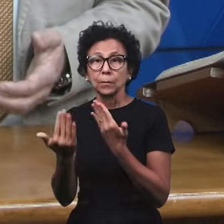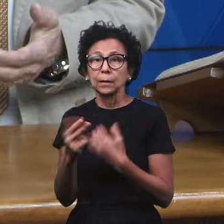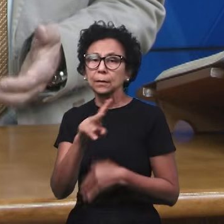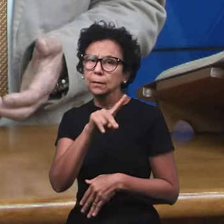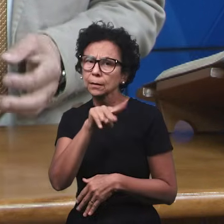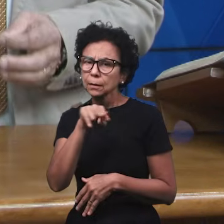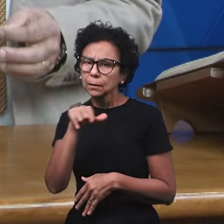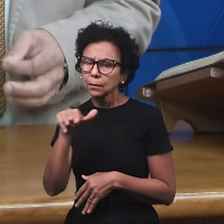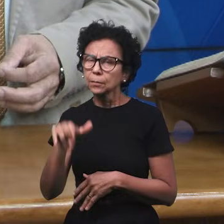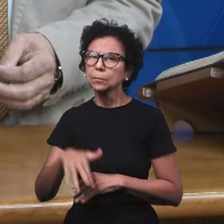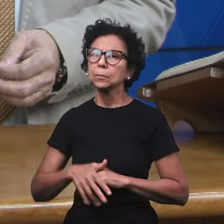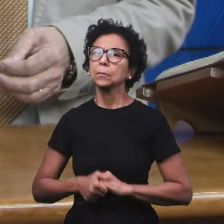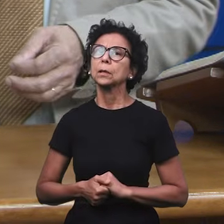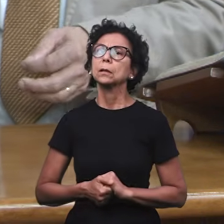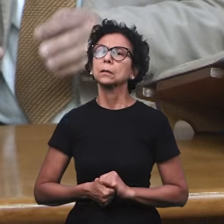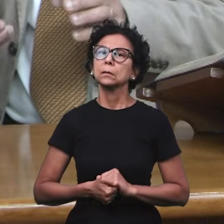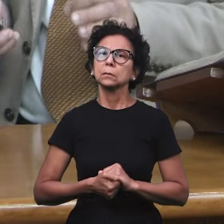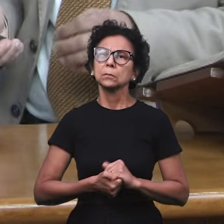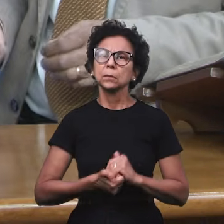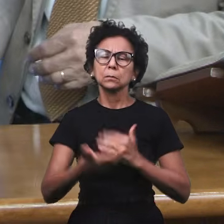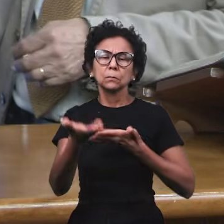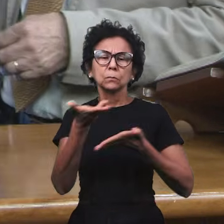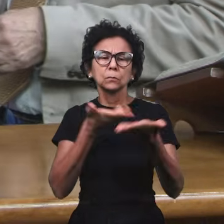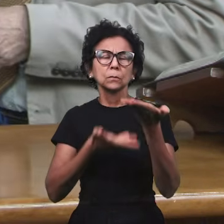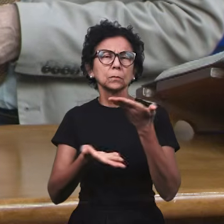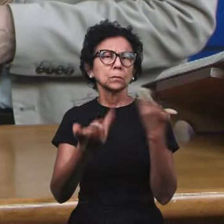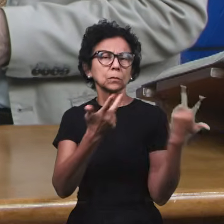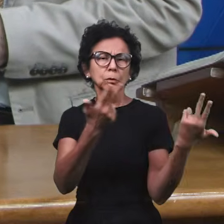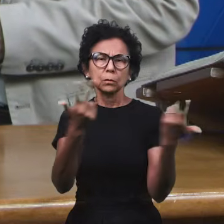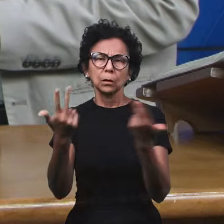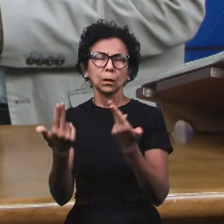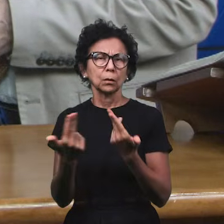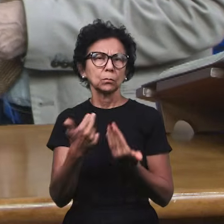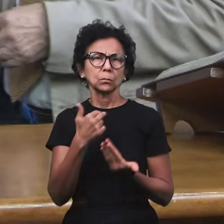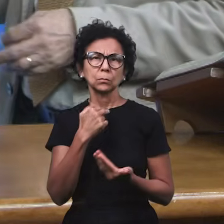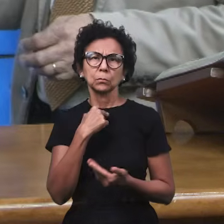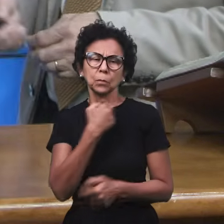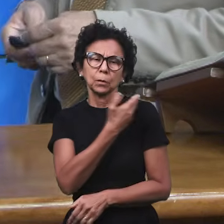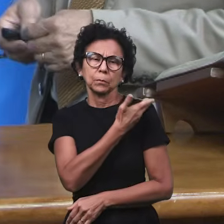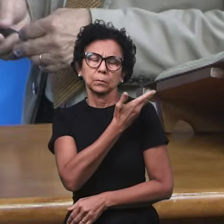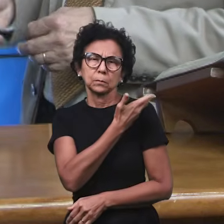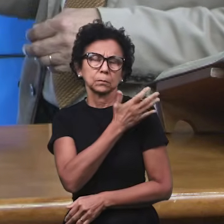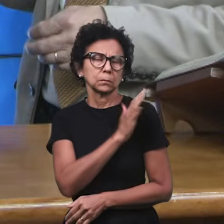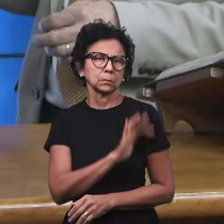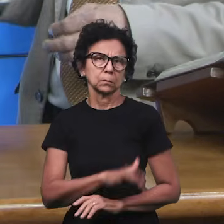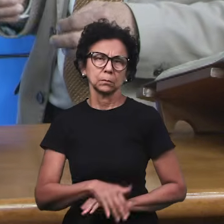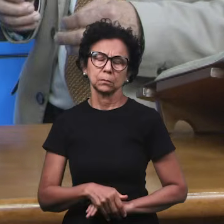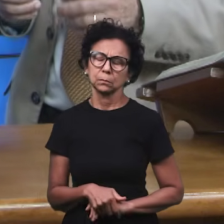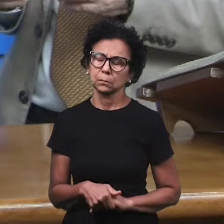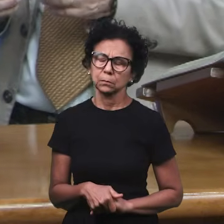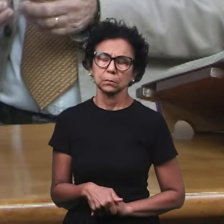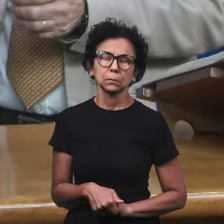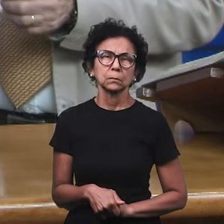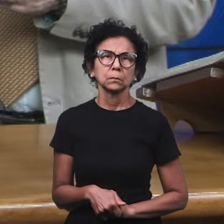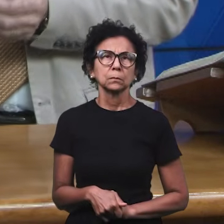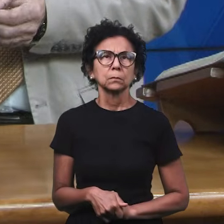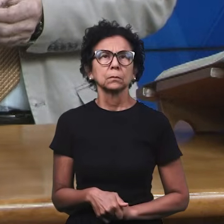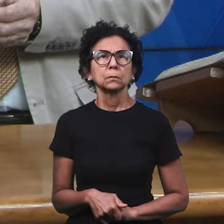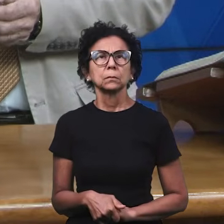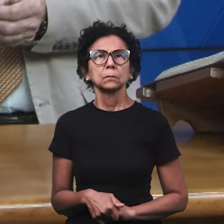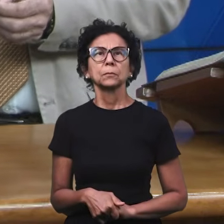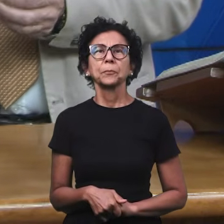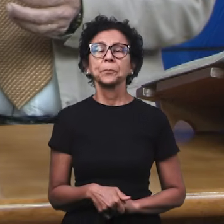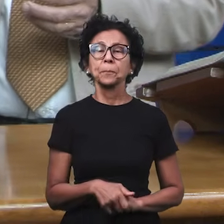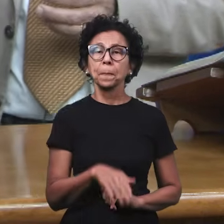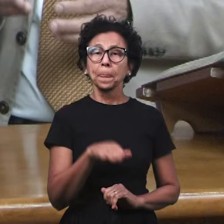devido a cada um da mesma forma. Não pode haver distinção. Continuando. Saiba discordar com